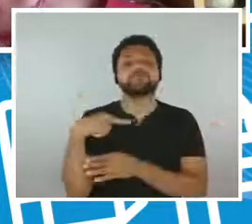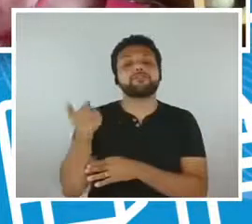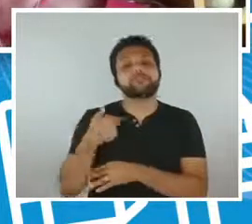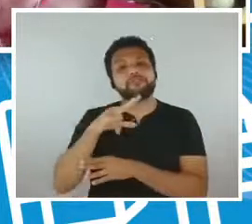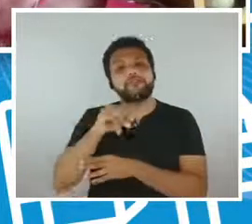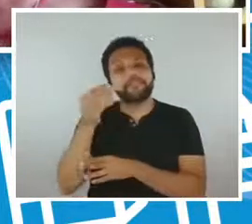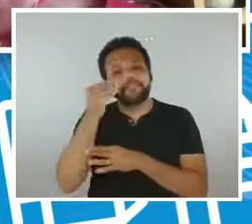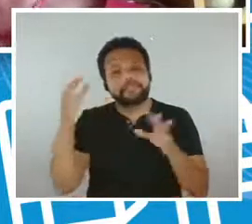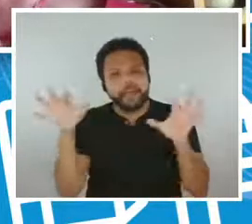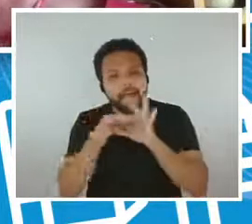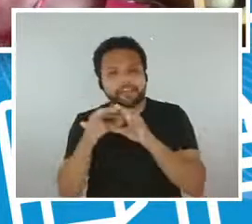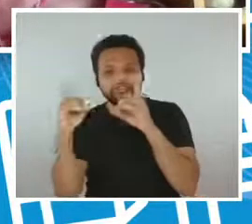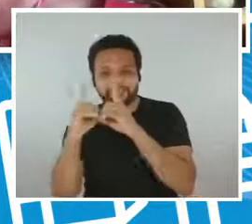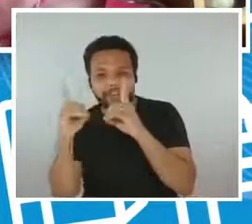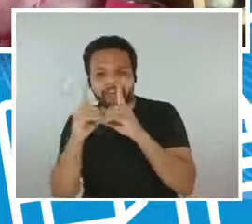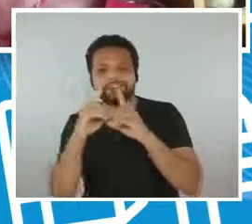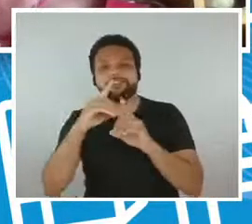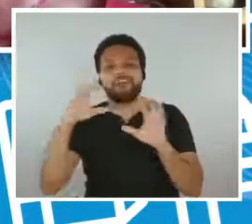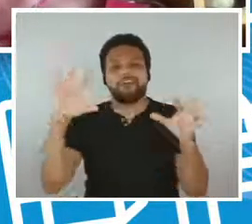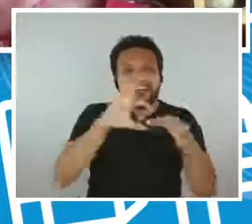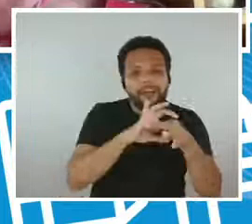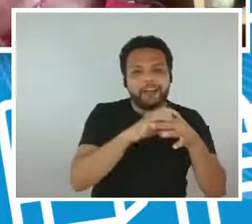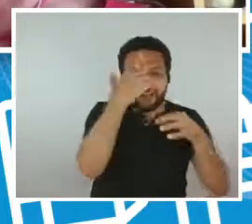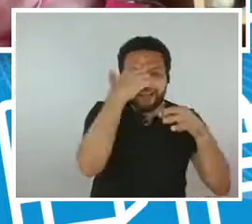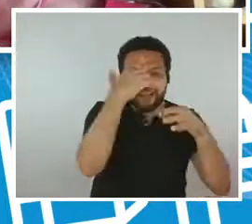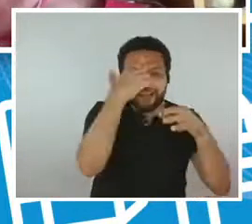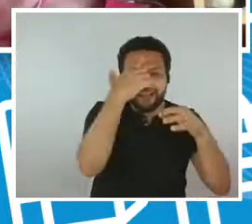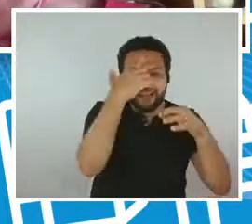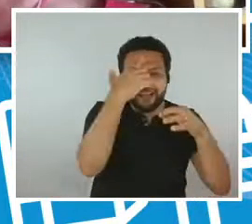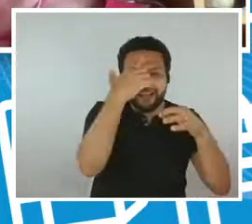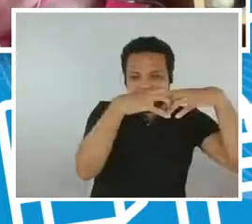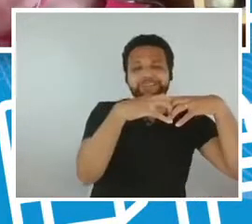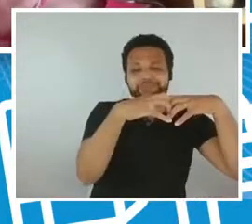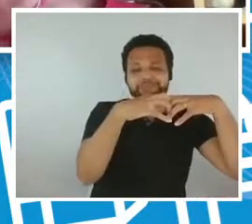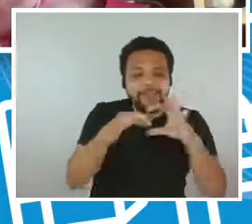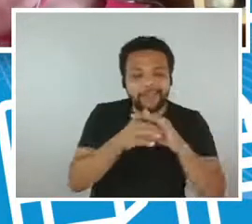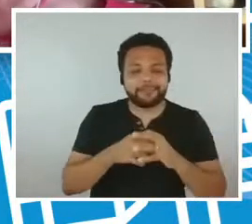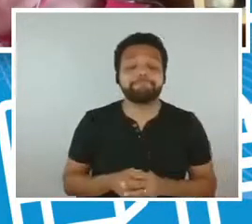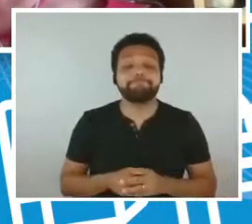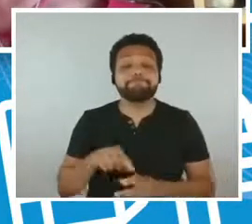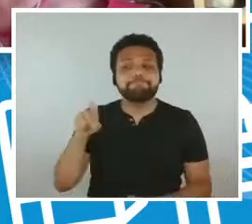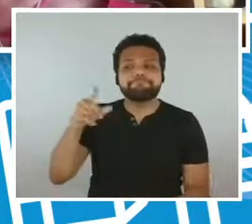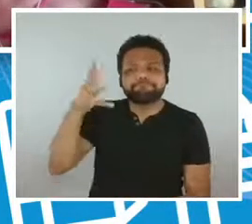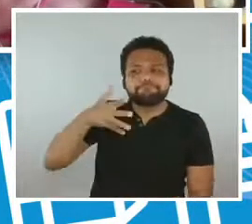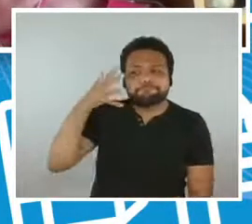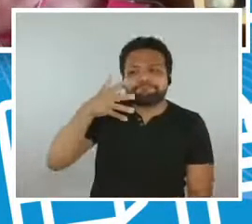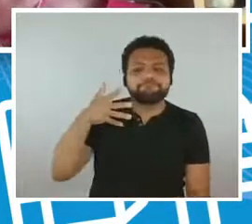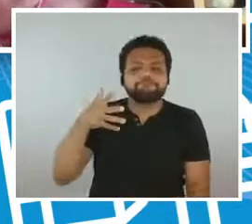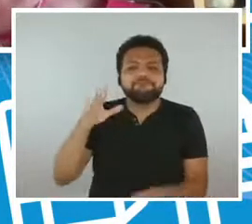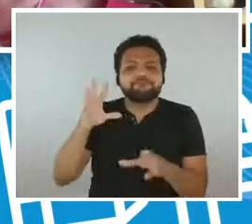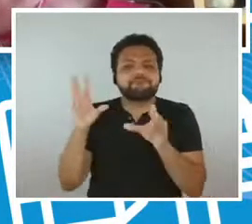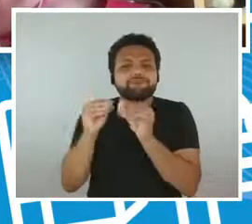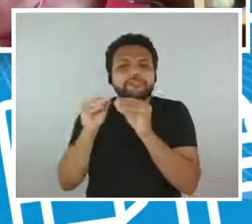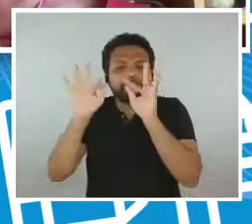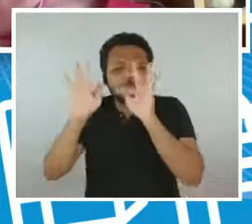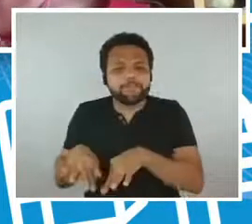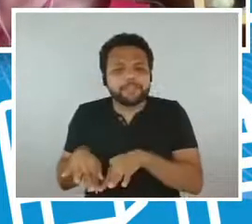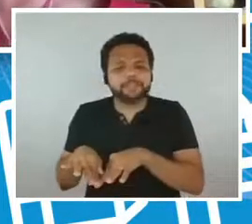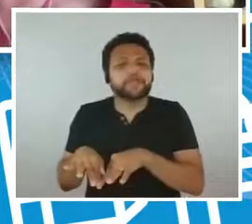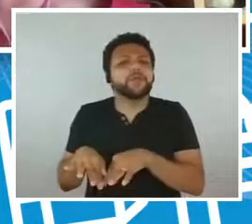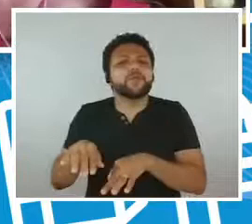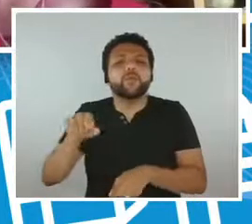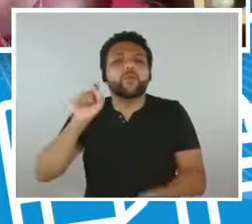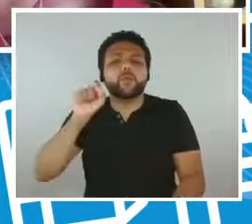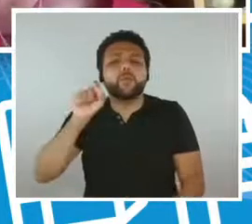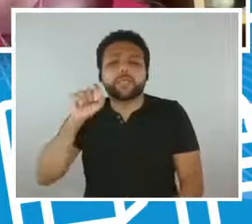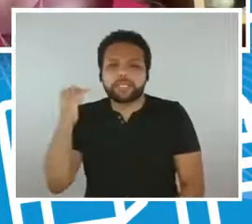fazendo. Mas você terminou a tua fala num ponto que é